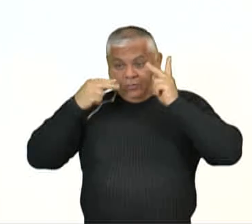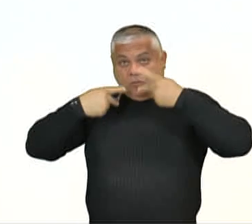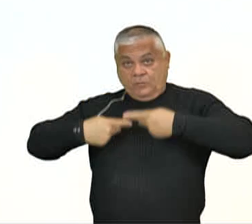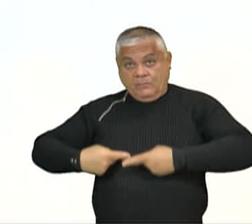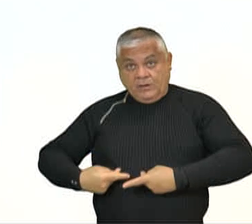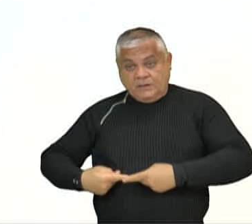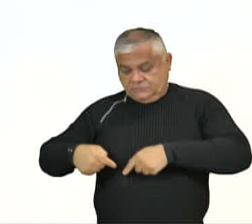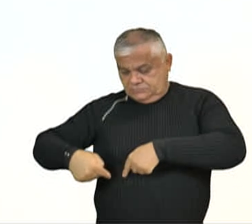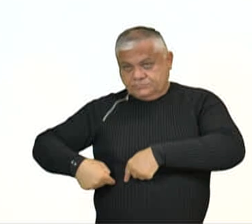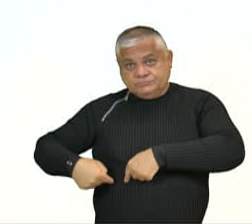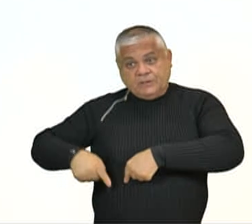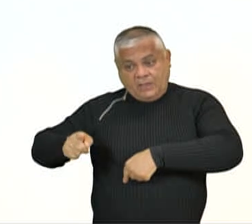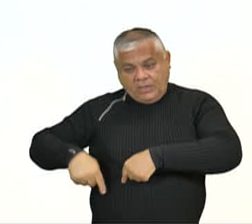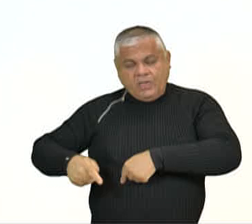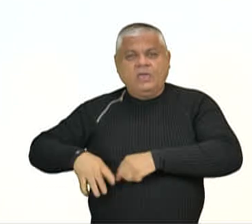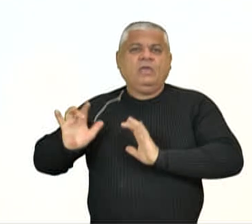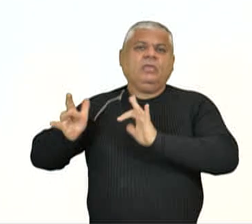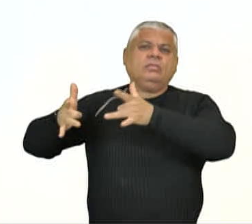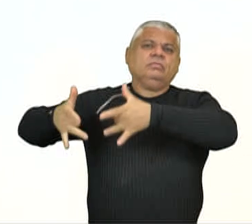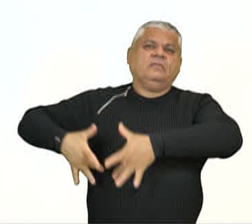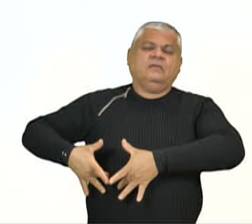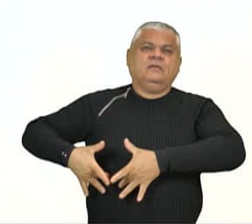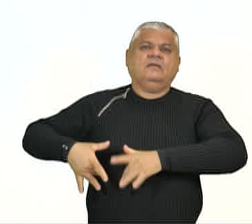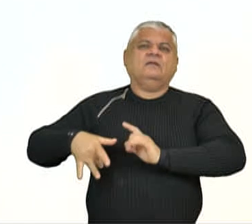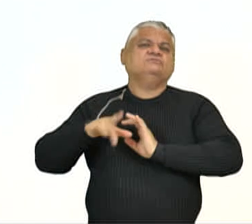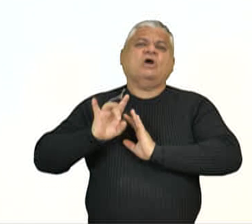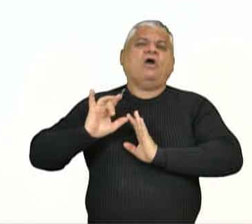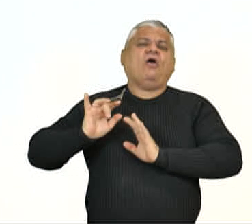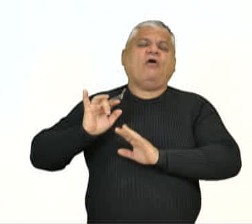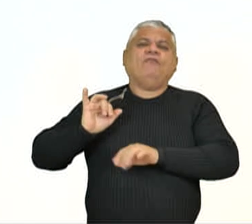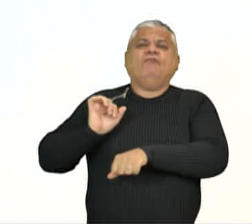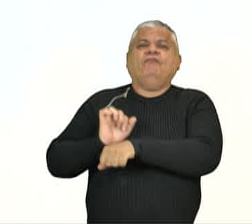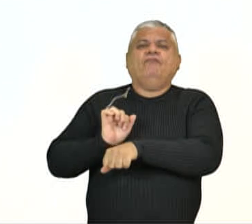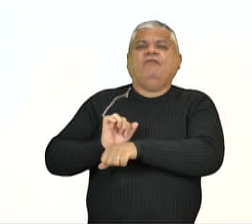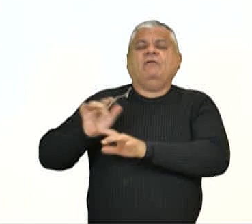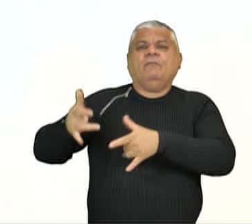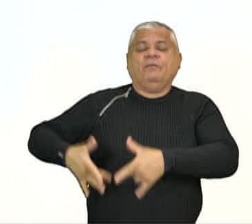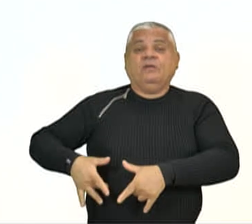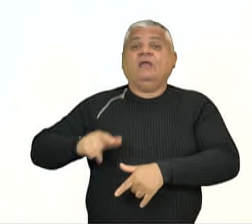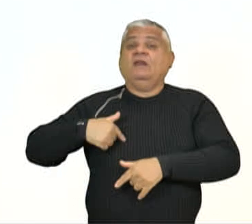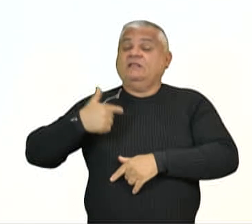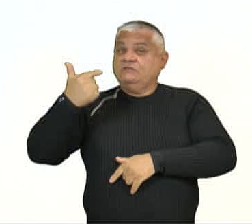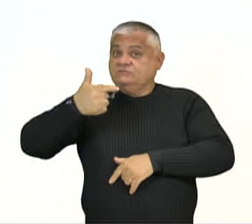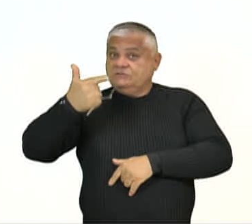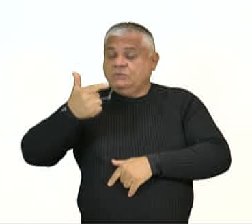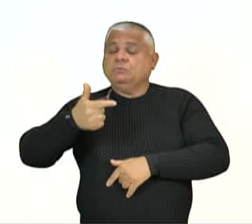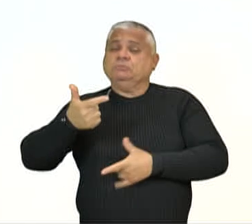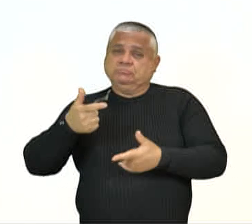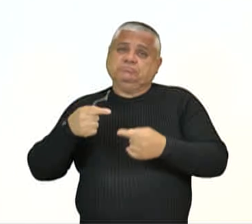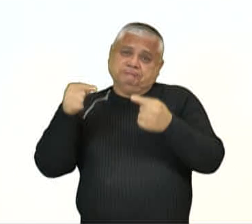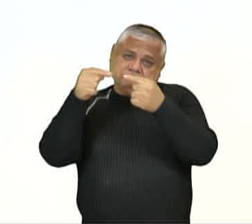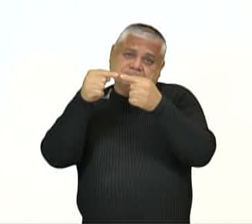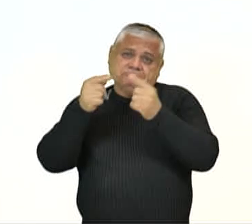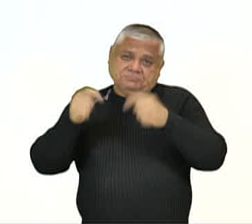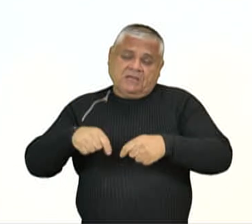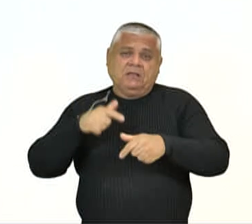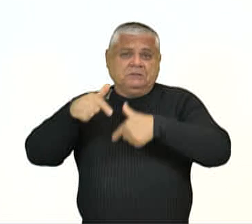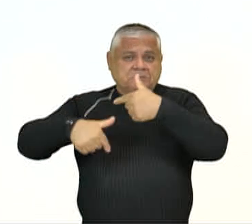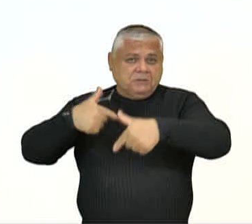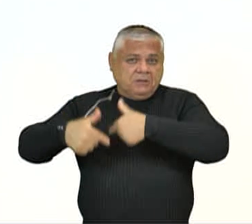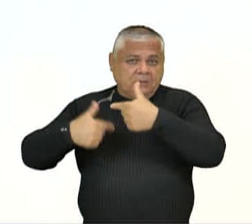apêndice é considerado um órgão vestigial, embora acredite-se que ele tenha uma segunda função como auxiliar no